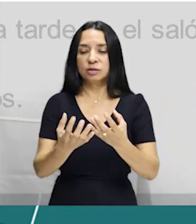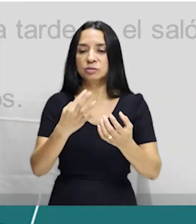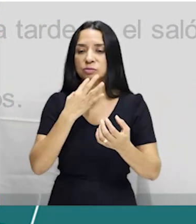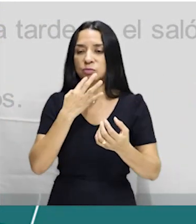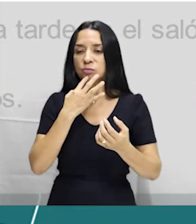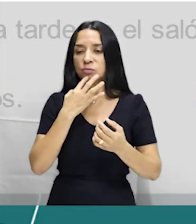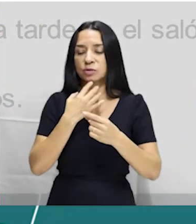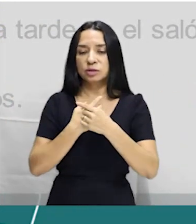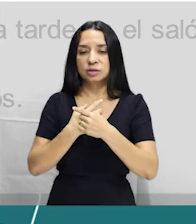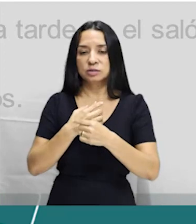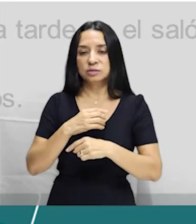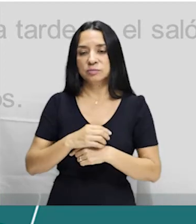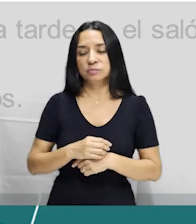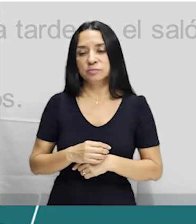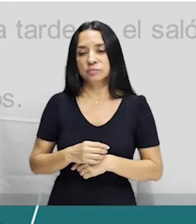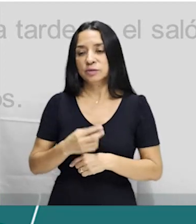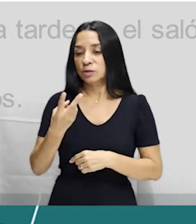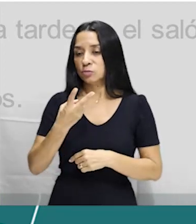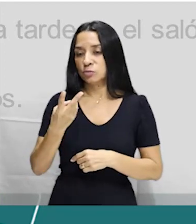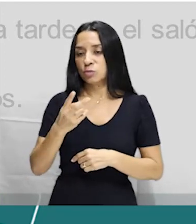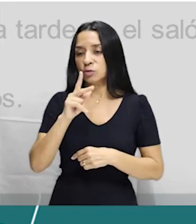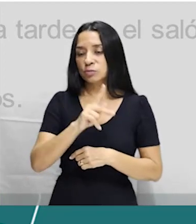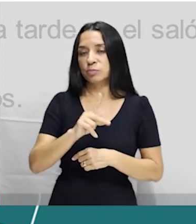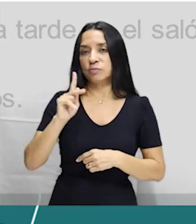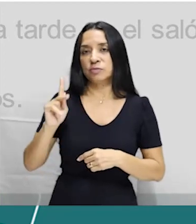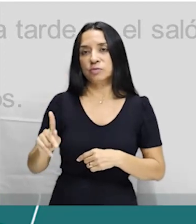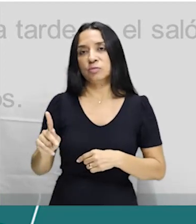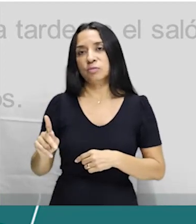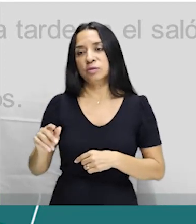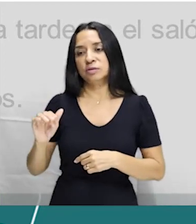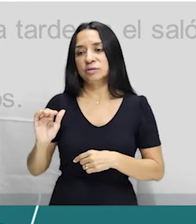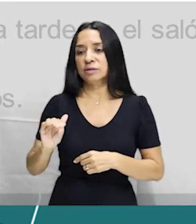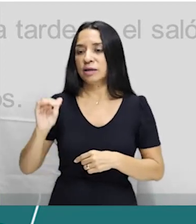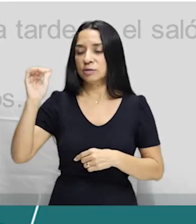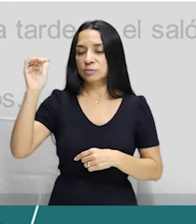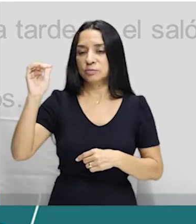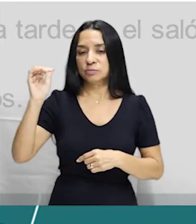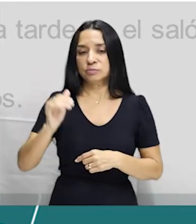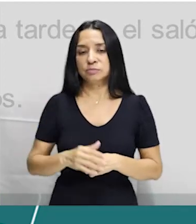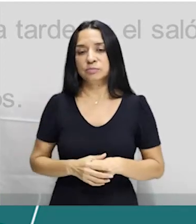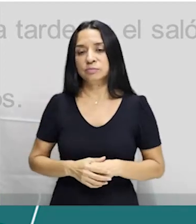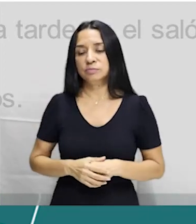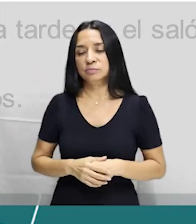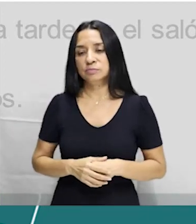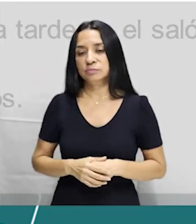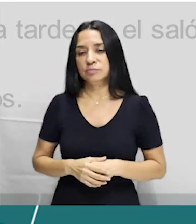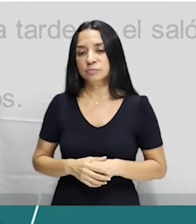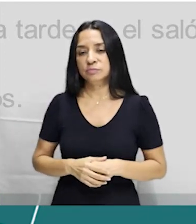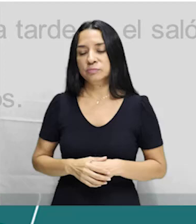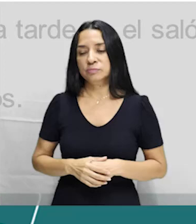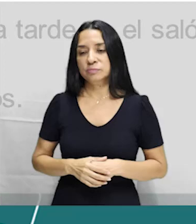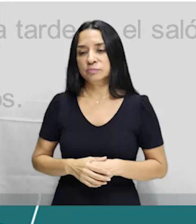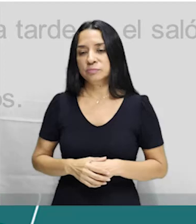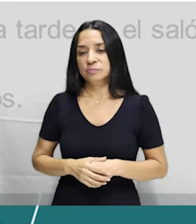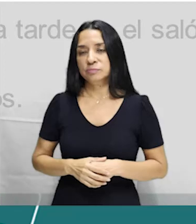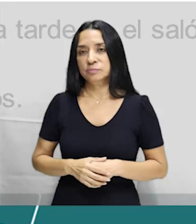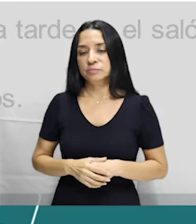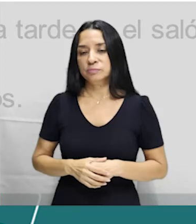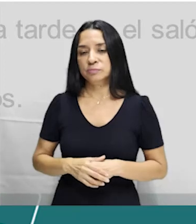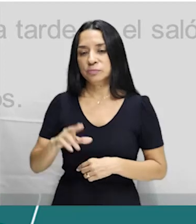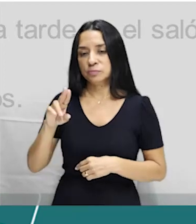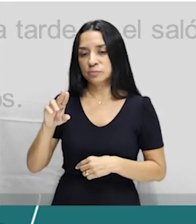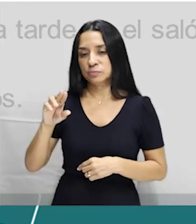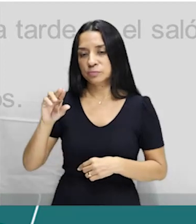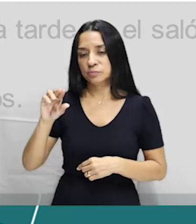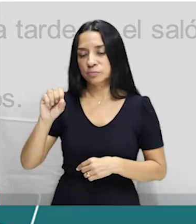e Saul, 2 professores adultos. Olha a diferença. Buenos dias, como está usted? Eu já vou para o usted,